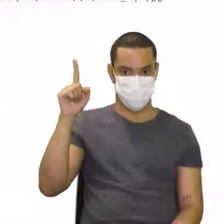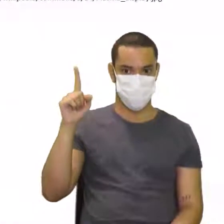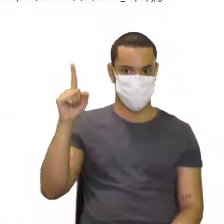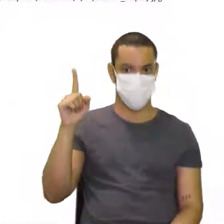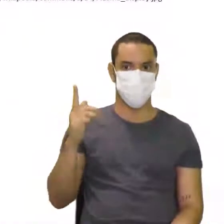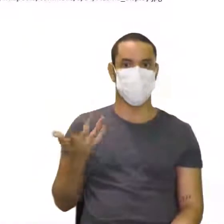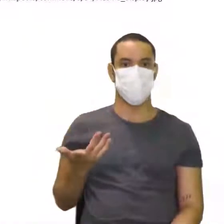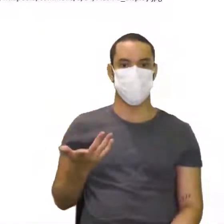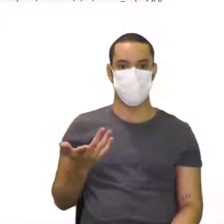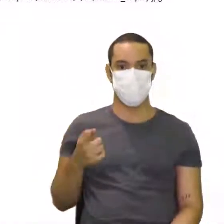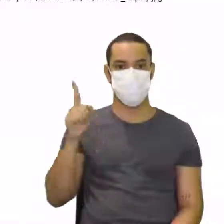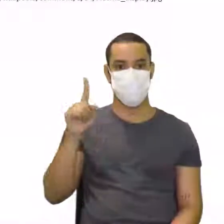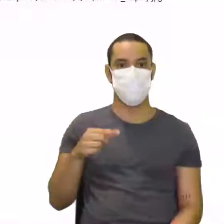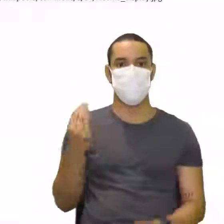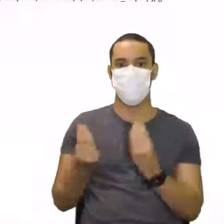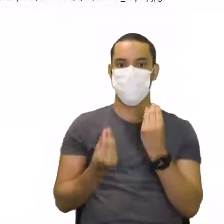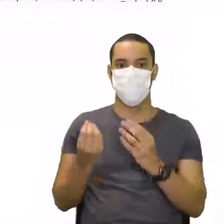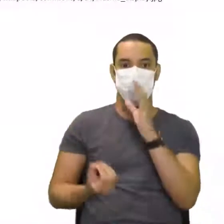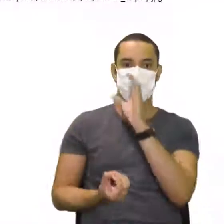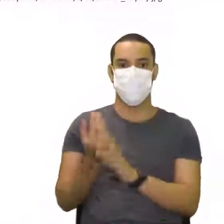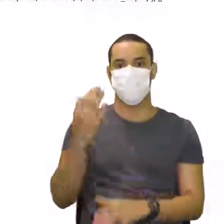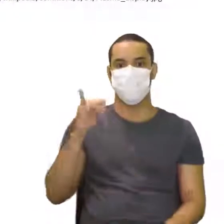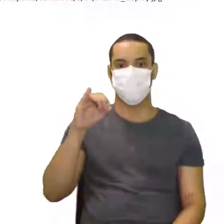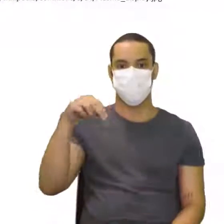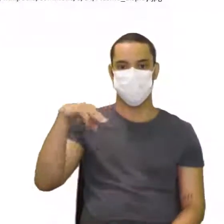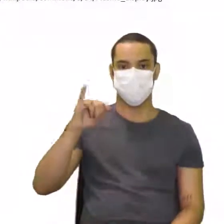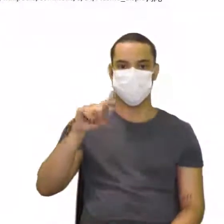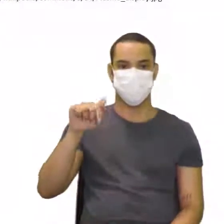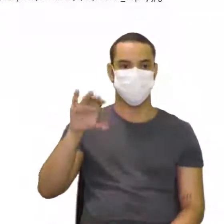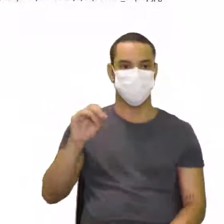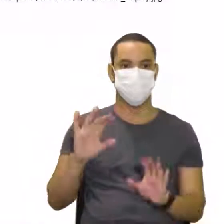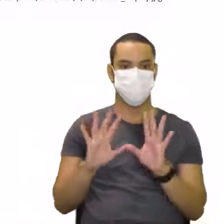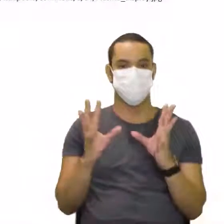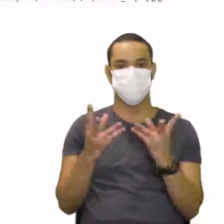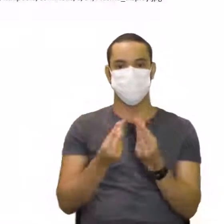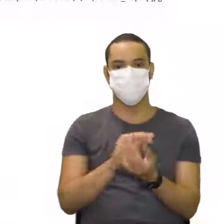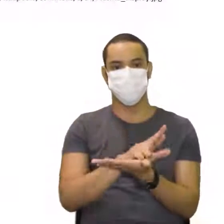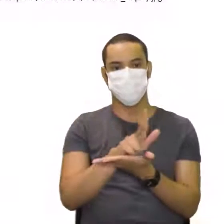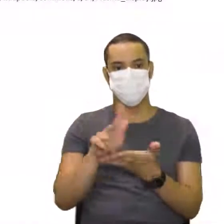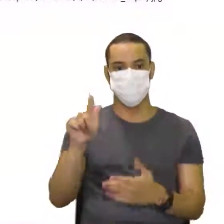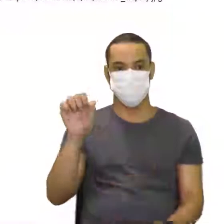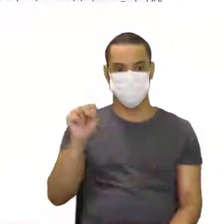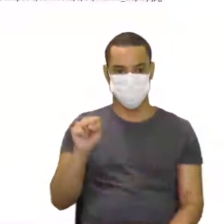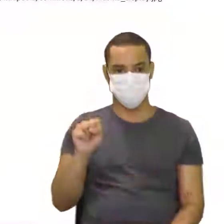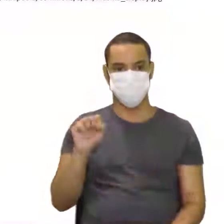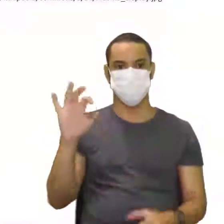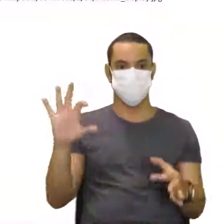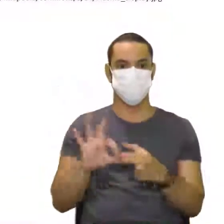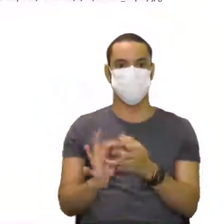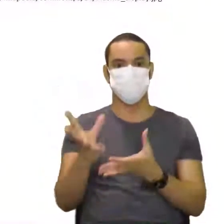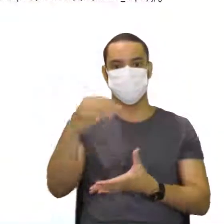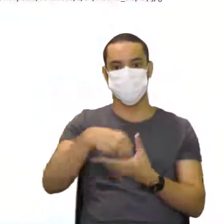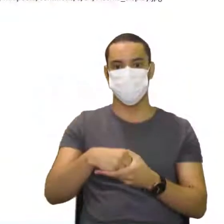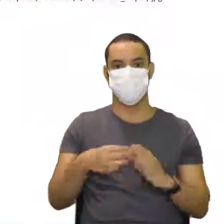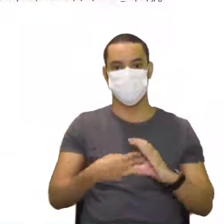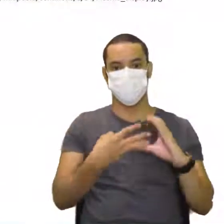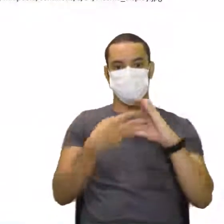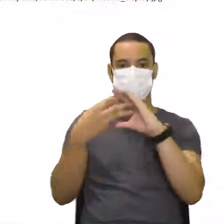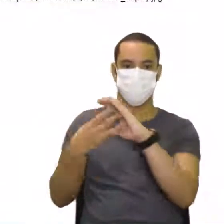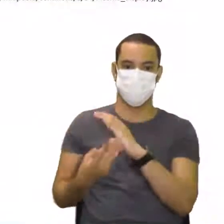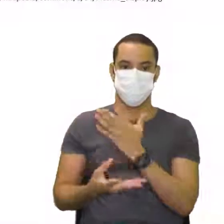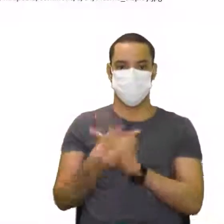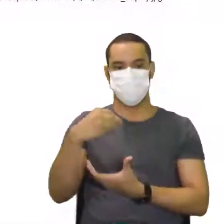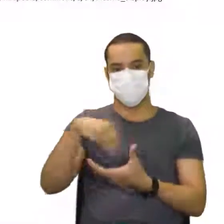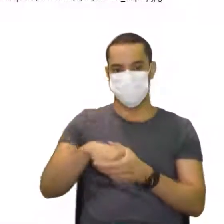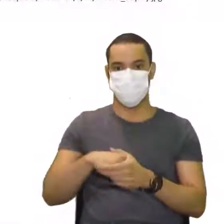de plasma, é formada a partir da ionização de pequenas quantidades de gás confinadas em células espalhadas